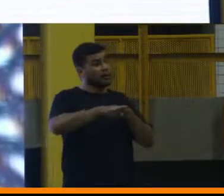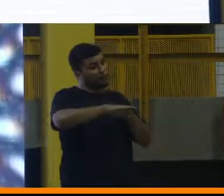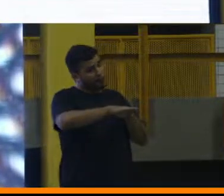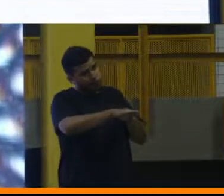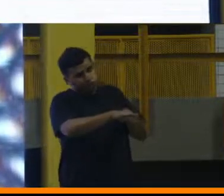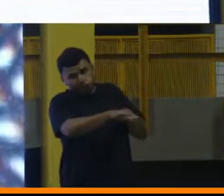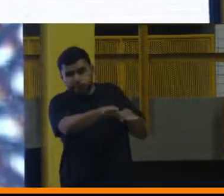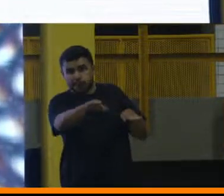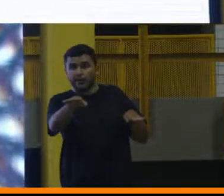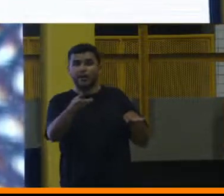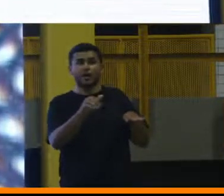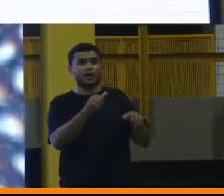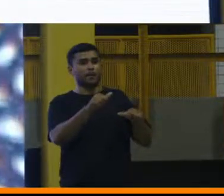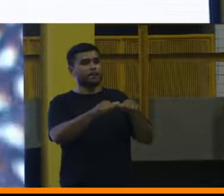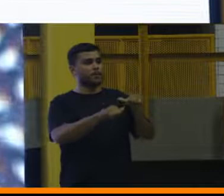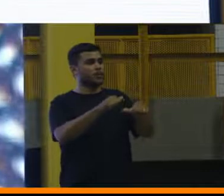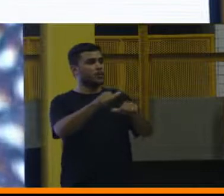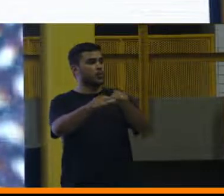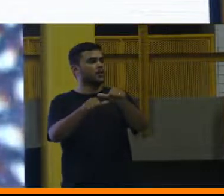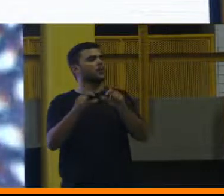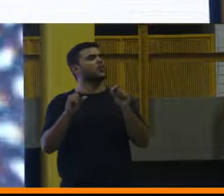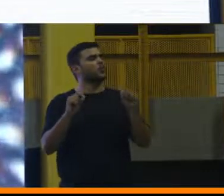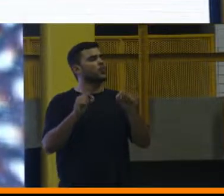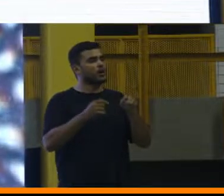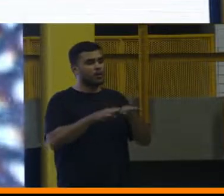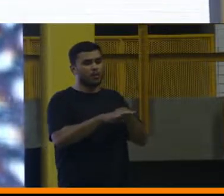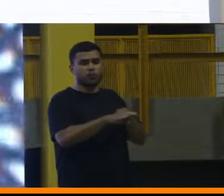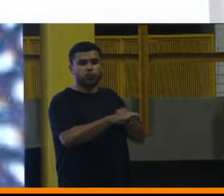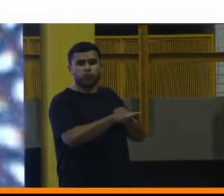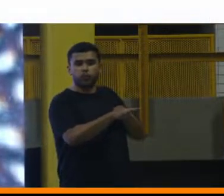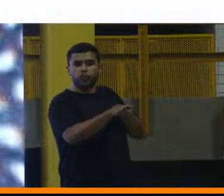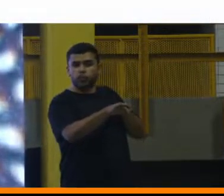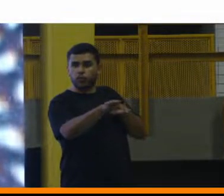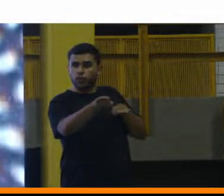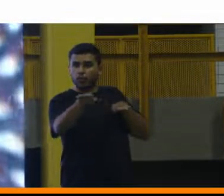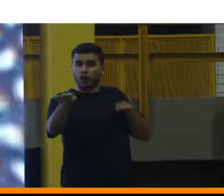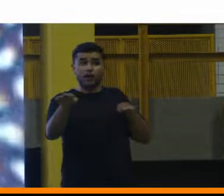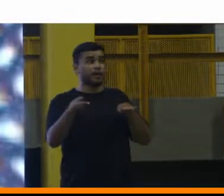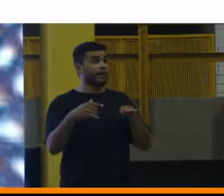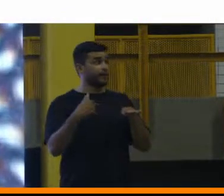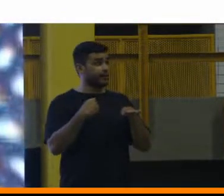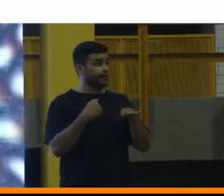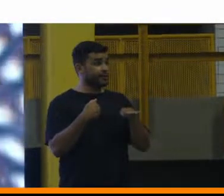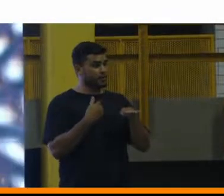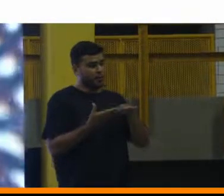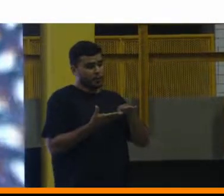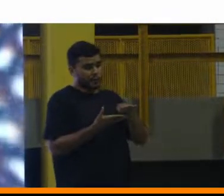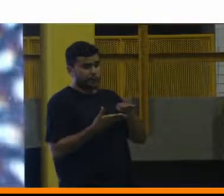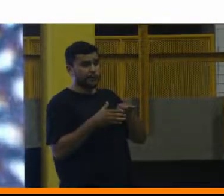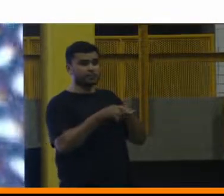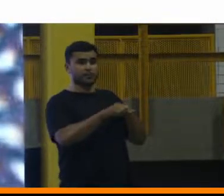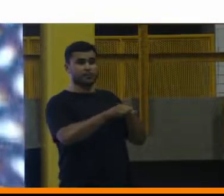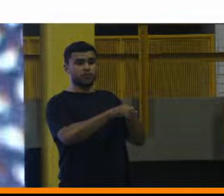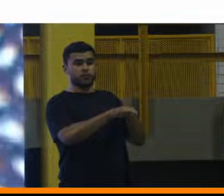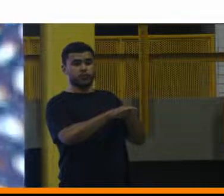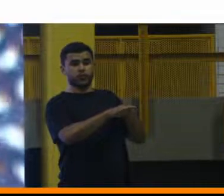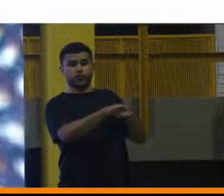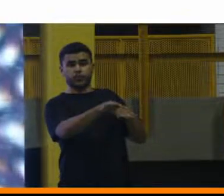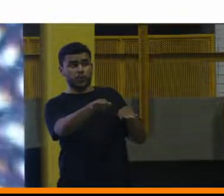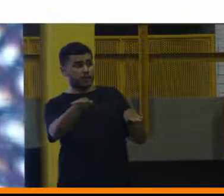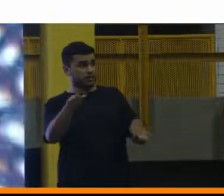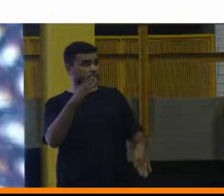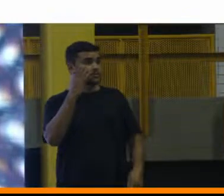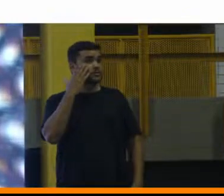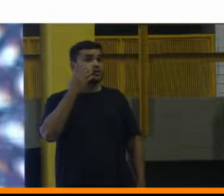vai mudando de direção. Ao fazer uma curva, a